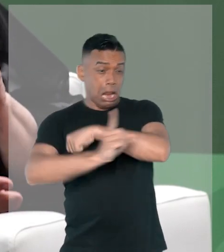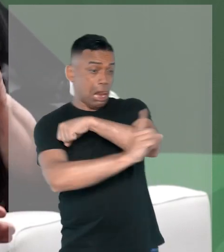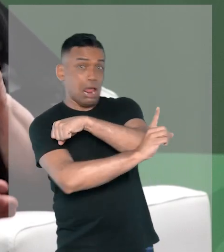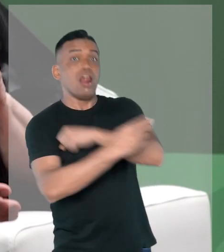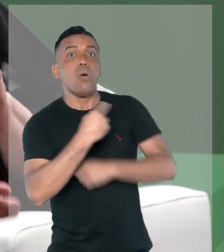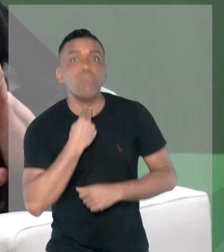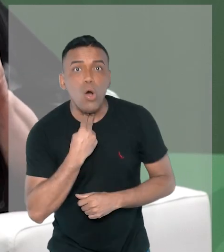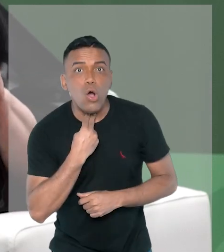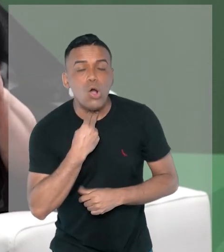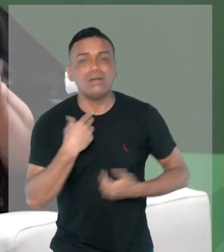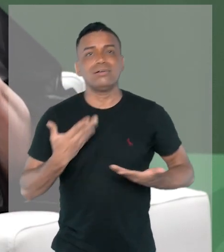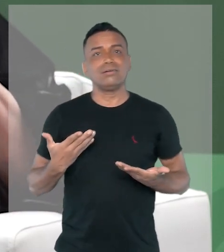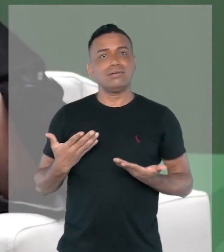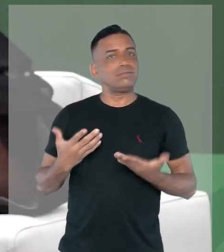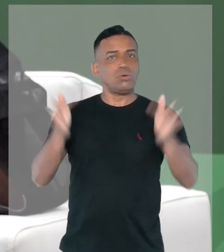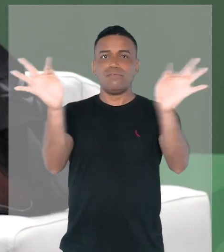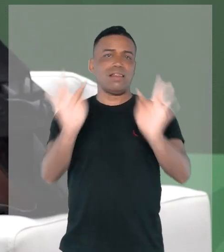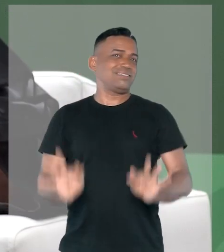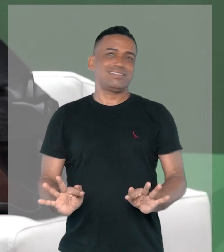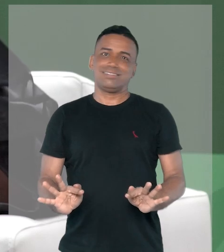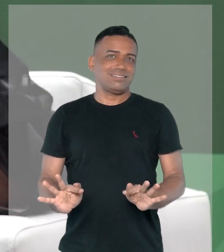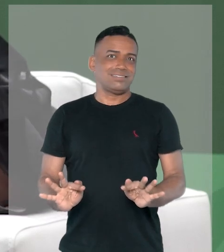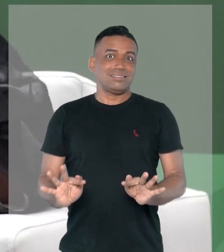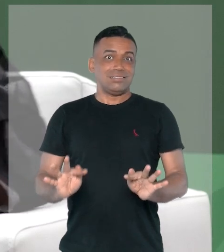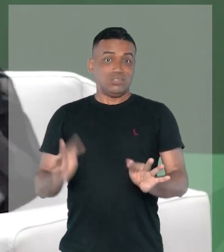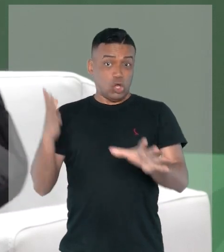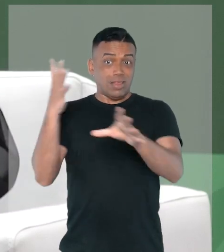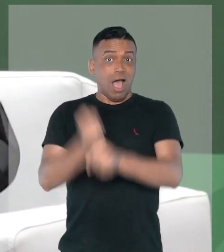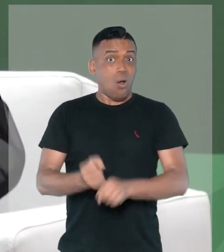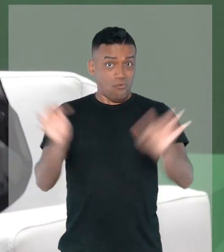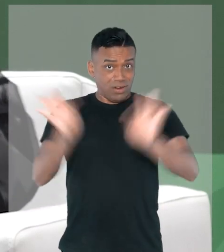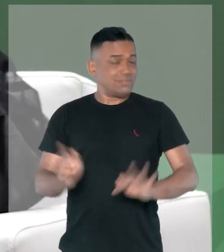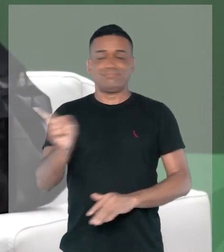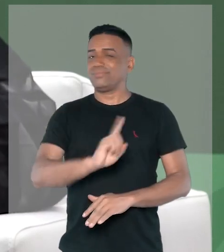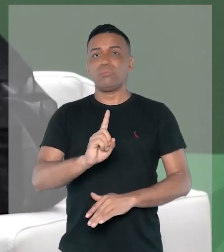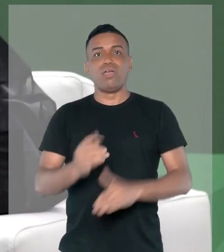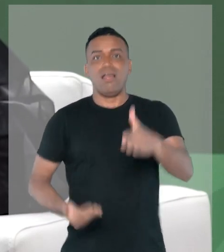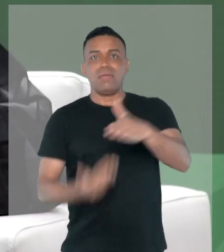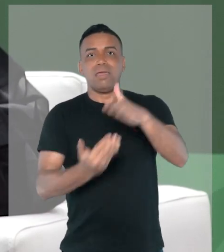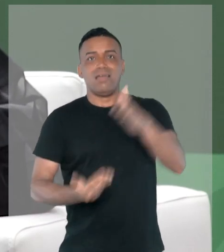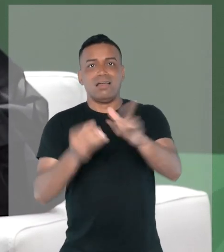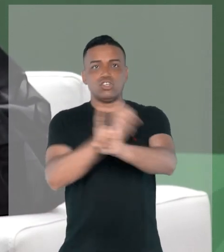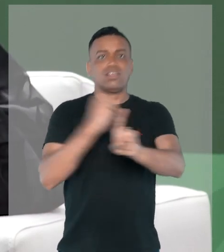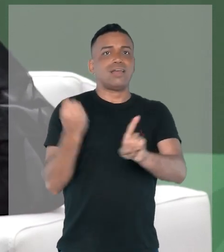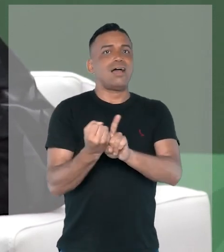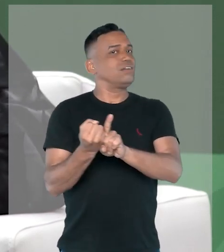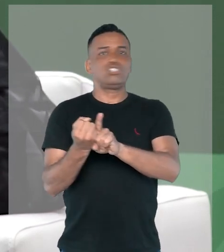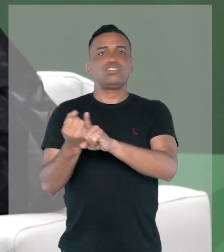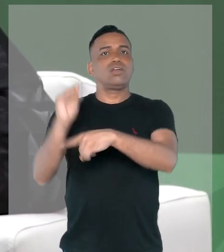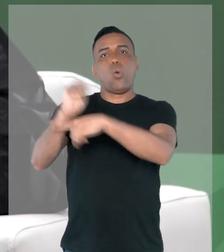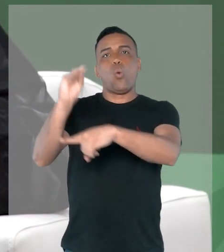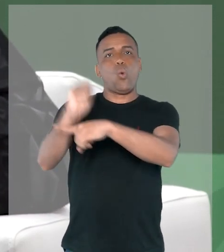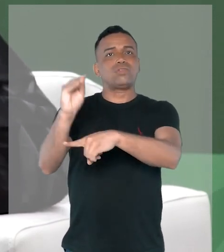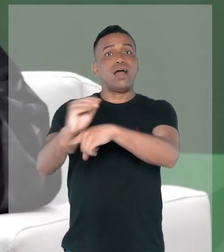na rua à noite, você não pode dizer que é completamente feliz, porque você está cerceado por uma sociedade que não está cuidando de